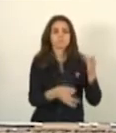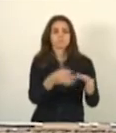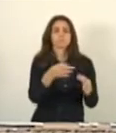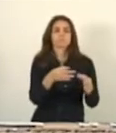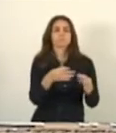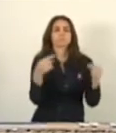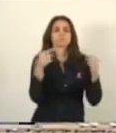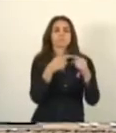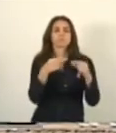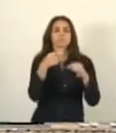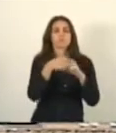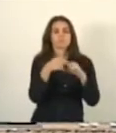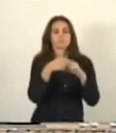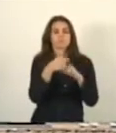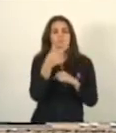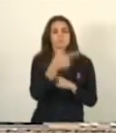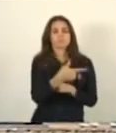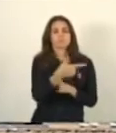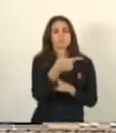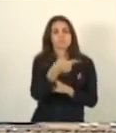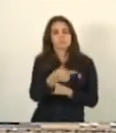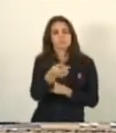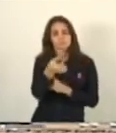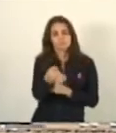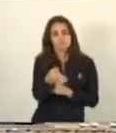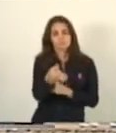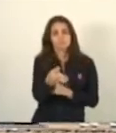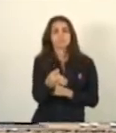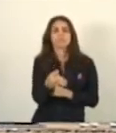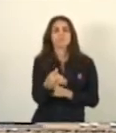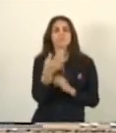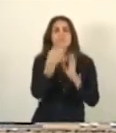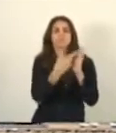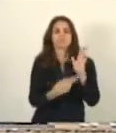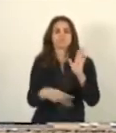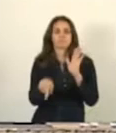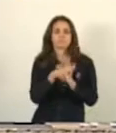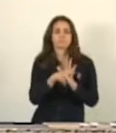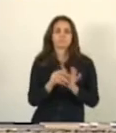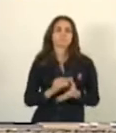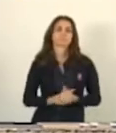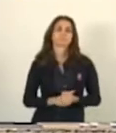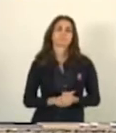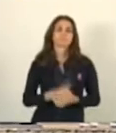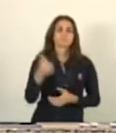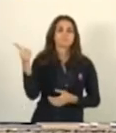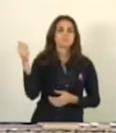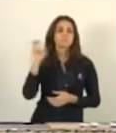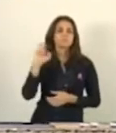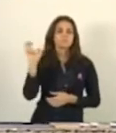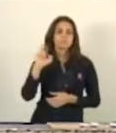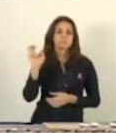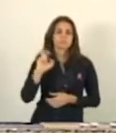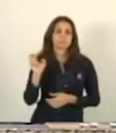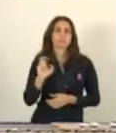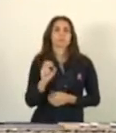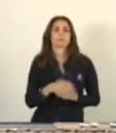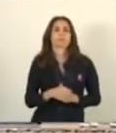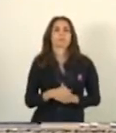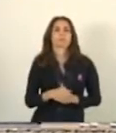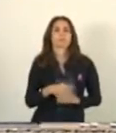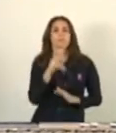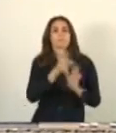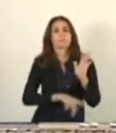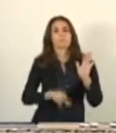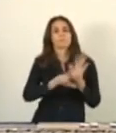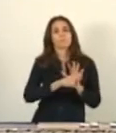na forma do artigo 276 do Regimento Interno. 15º item da pauta,